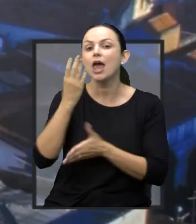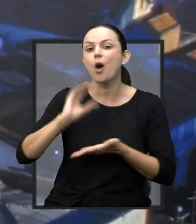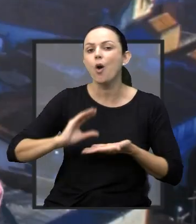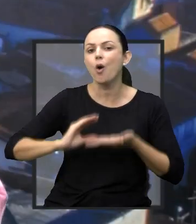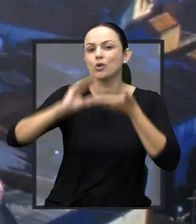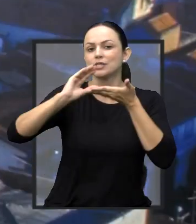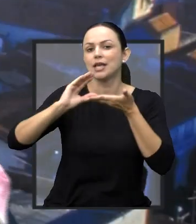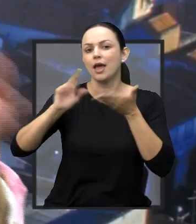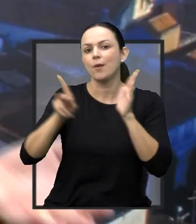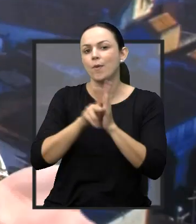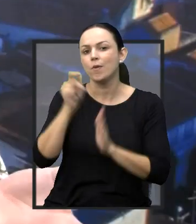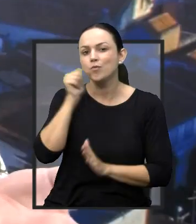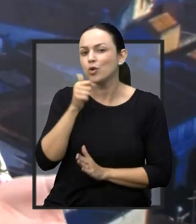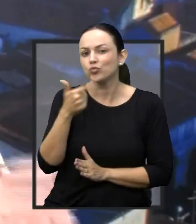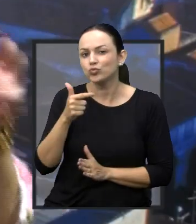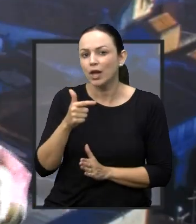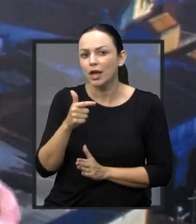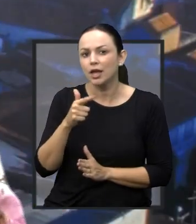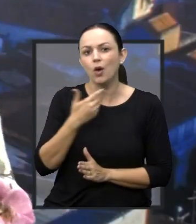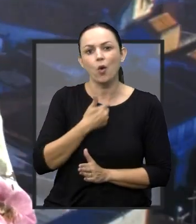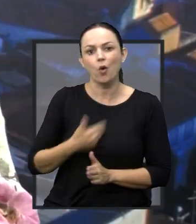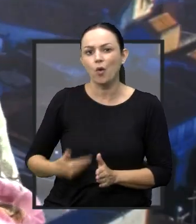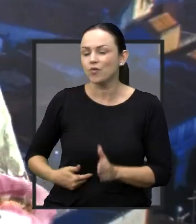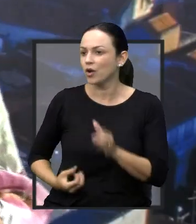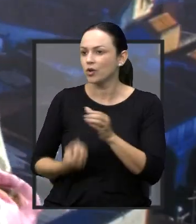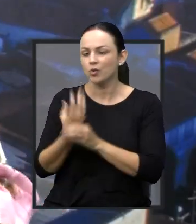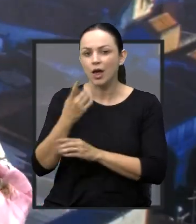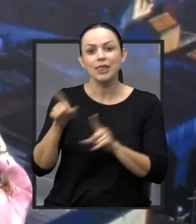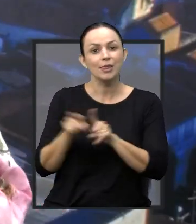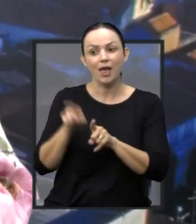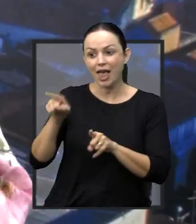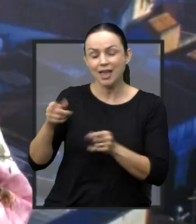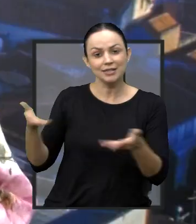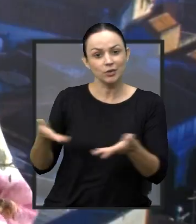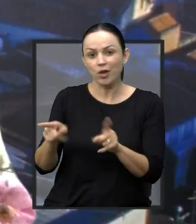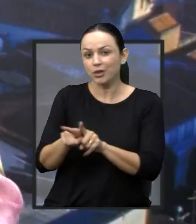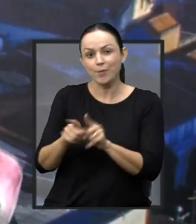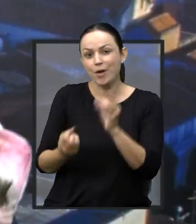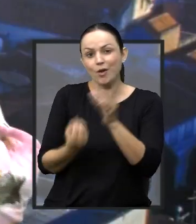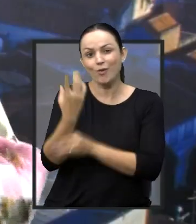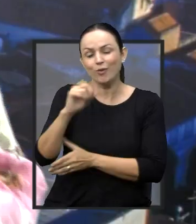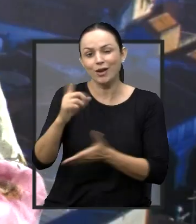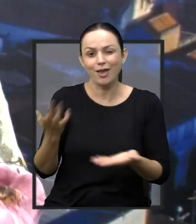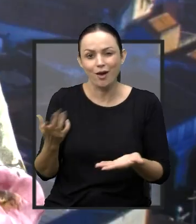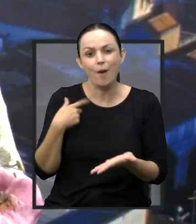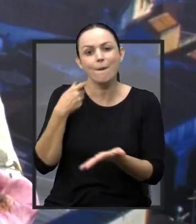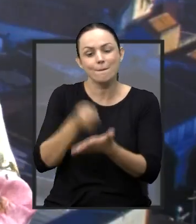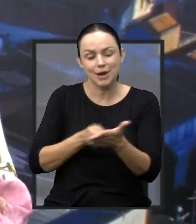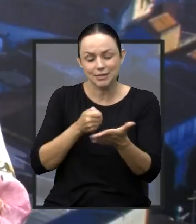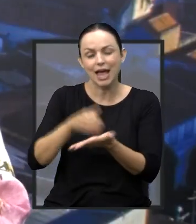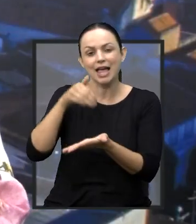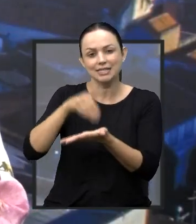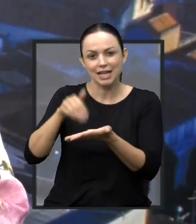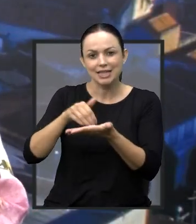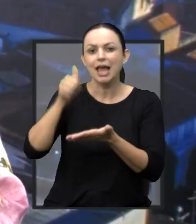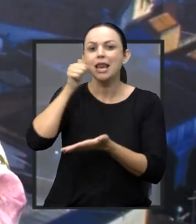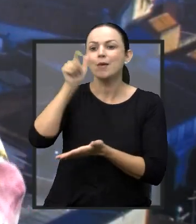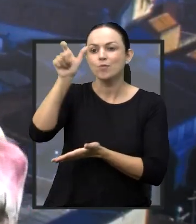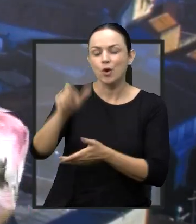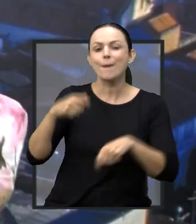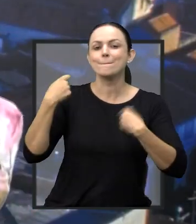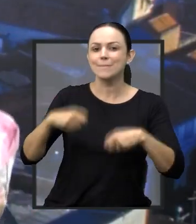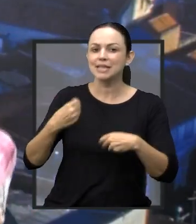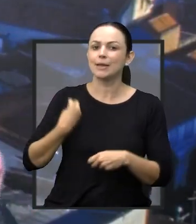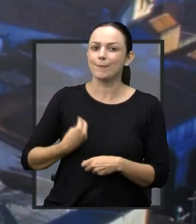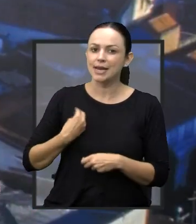Mulher. É verdade, nenhum governo criou, mas nem o atual. Então nós estamos brigando muito, porque a secretária da Mulher precisa estar